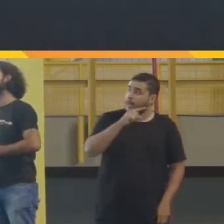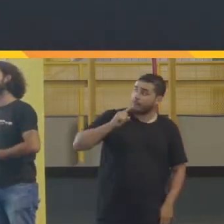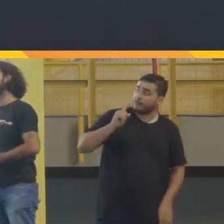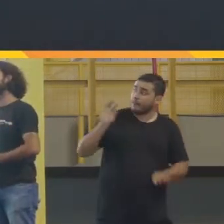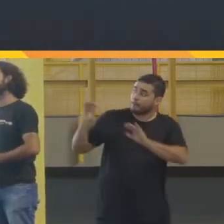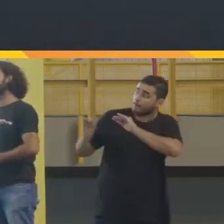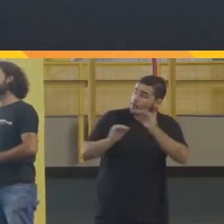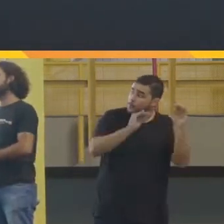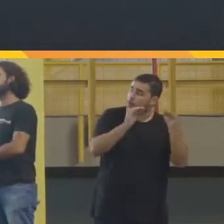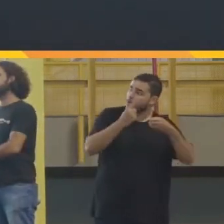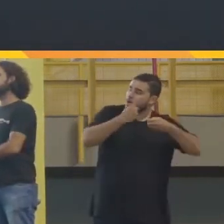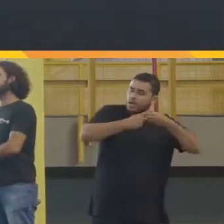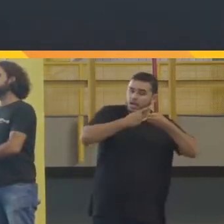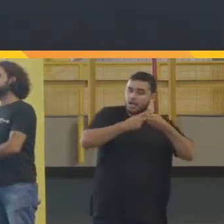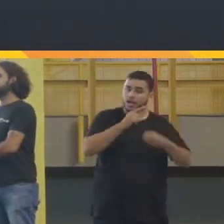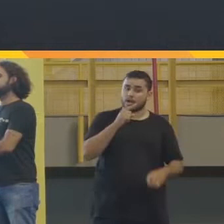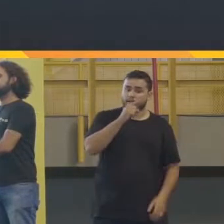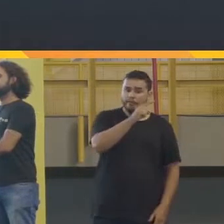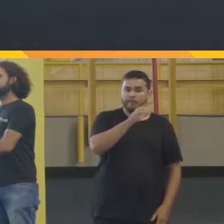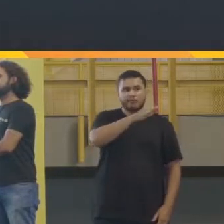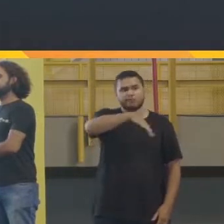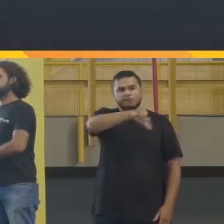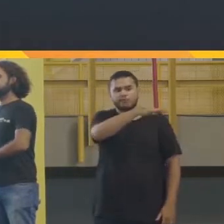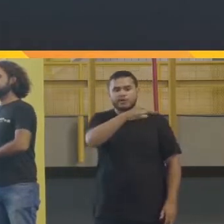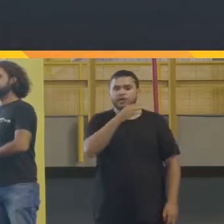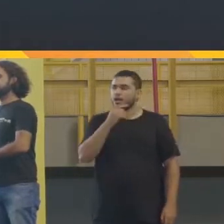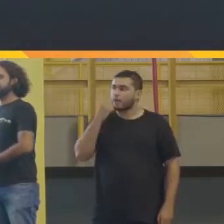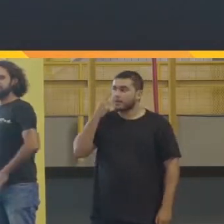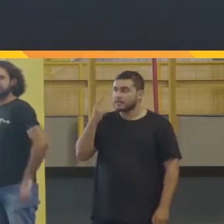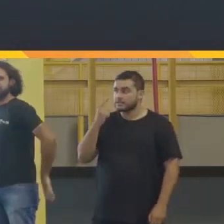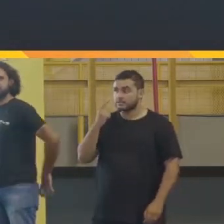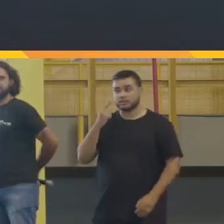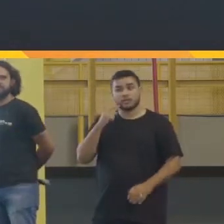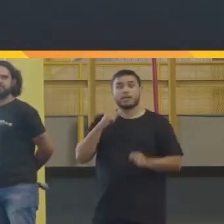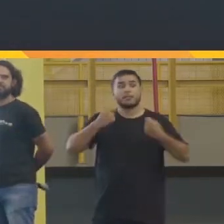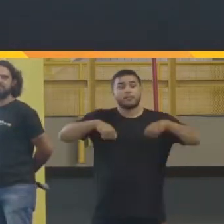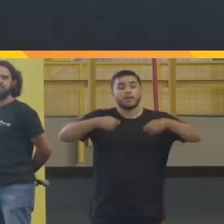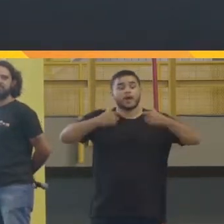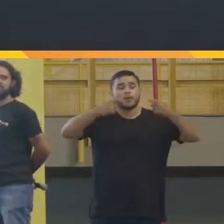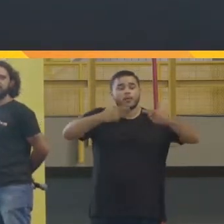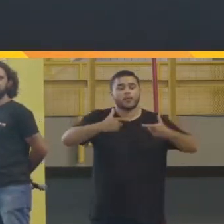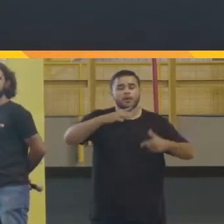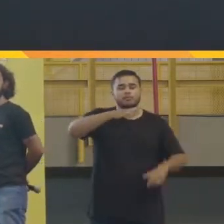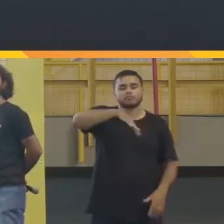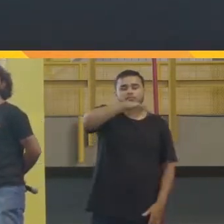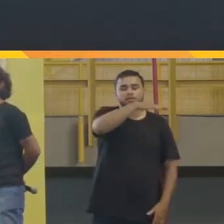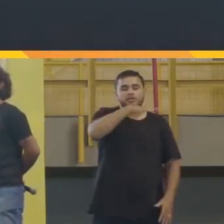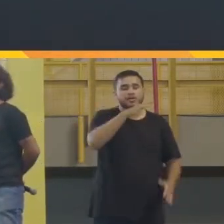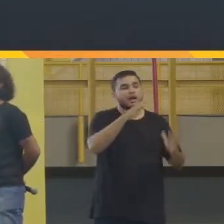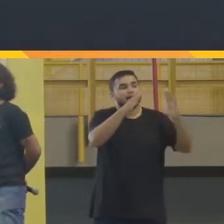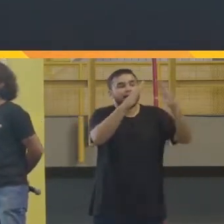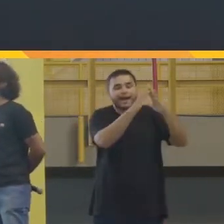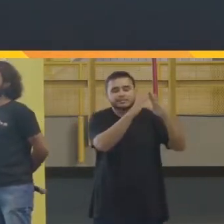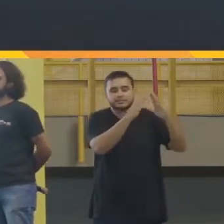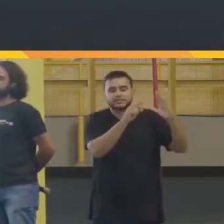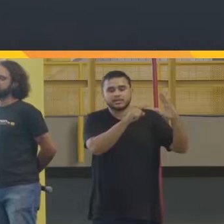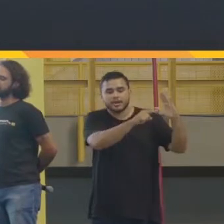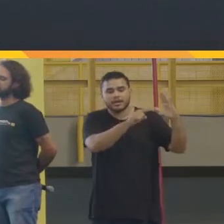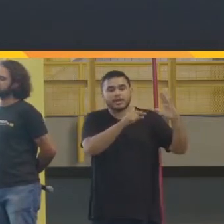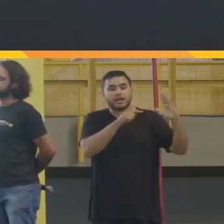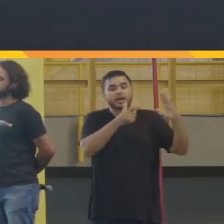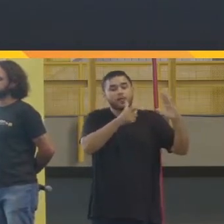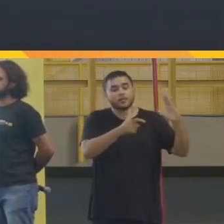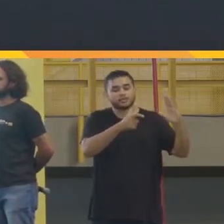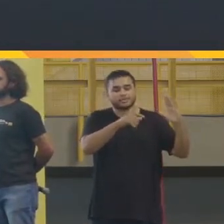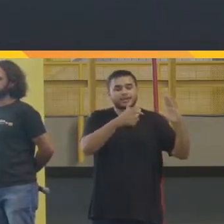na entradazinha ali da Messejana, do Eusébio, onde hoje a gente chama de Casa José de Alencar.